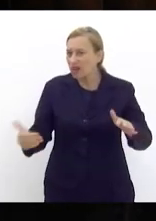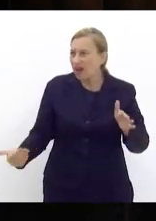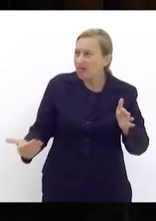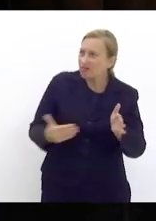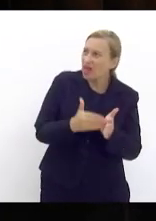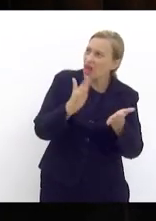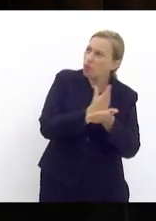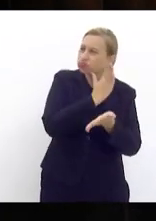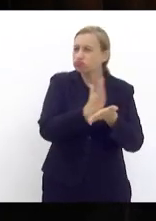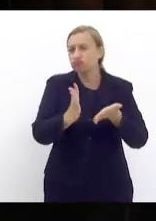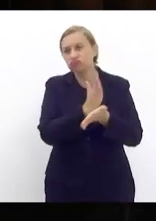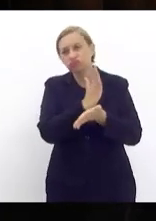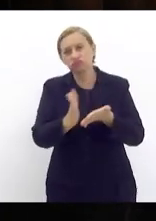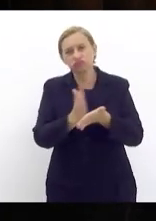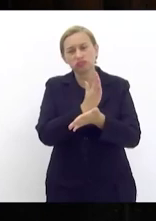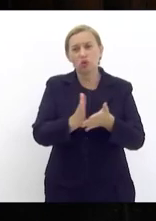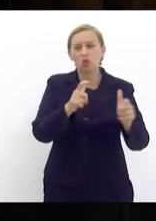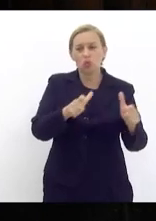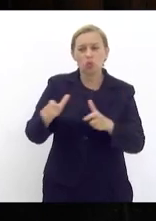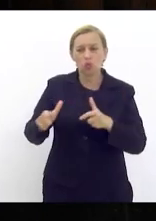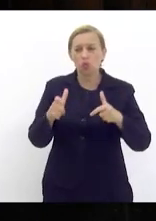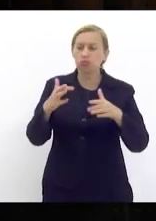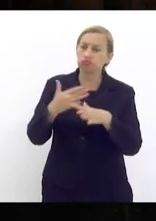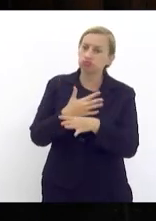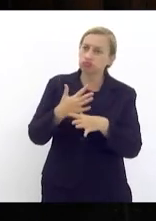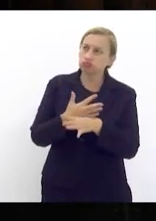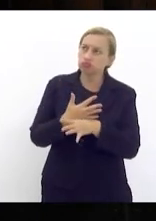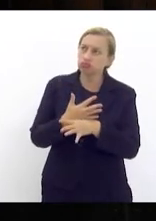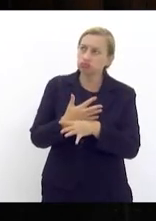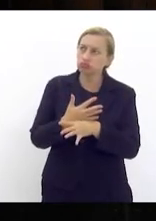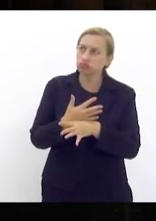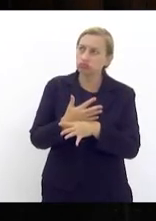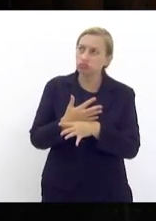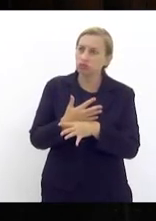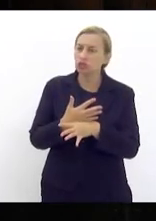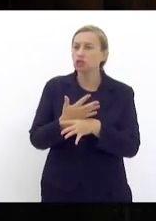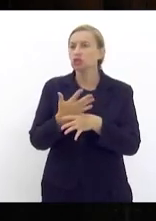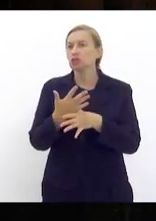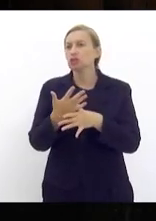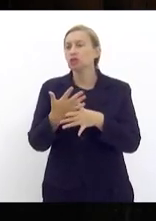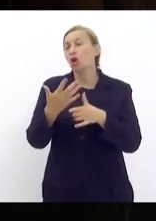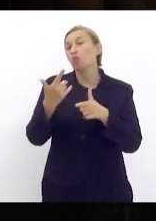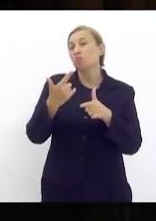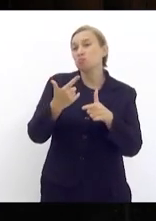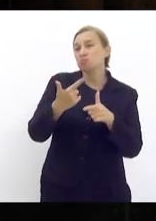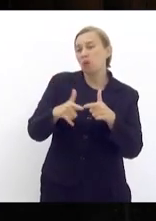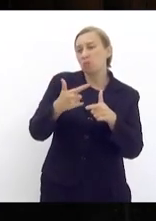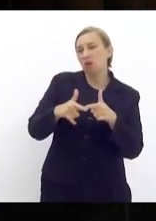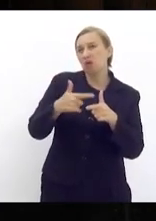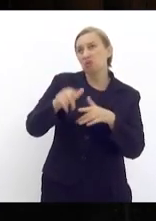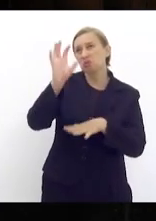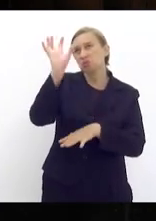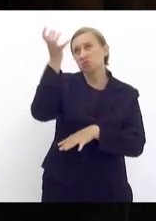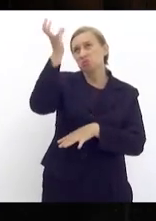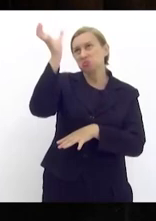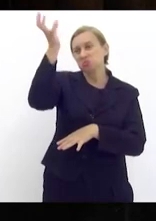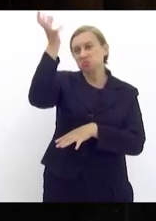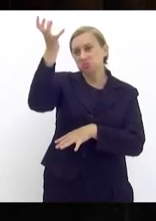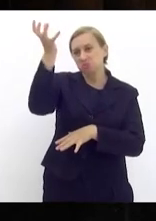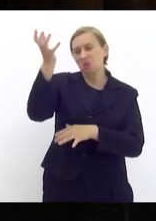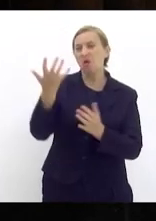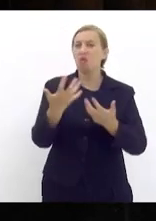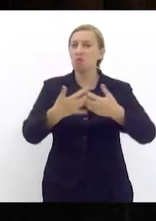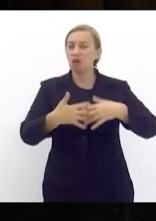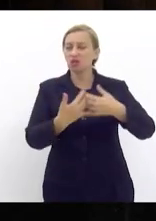alguns locais, algumas cidades que tiveram aí calamidade pública, emergências, como Petrópolis sofreu e outras